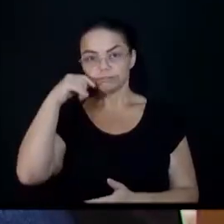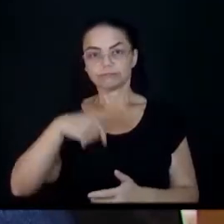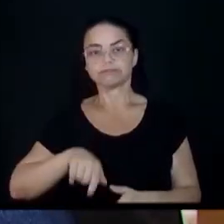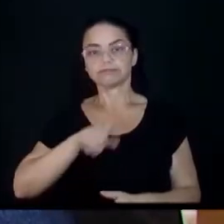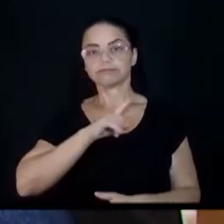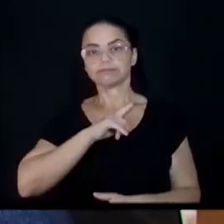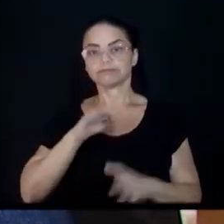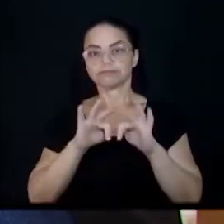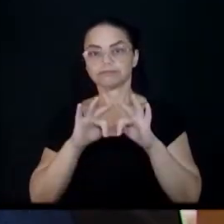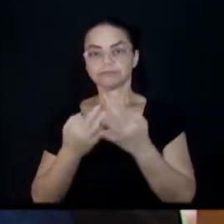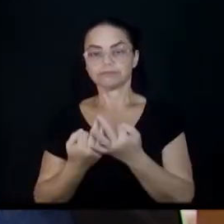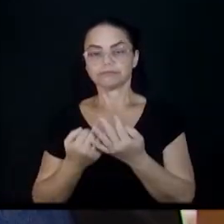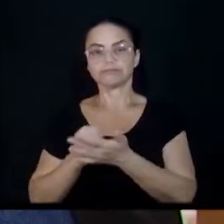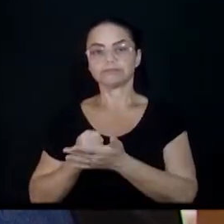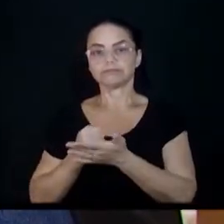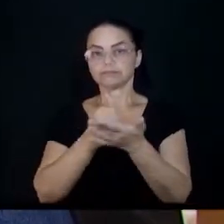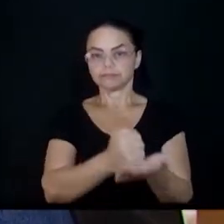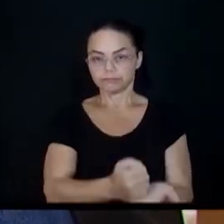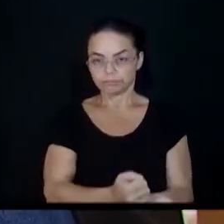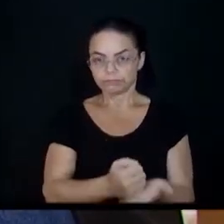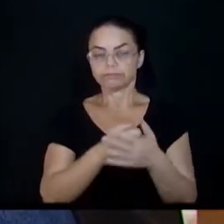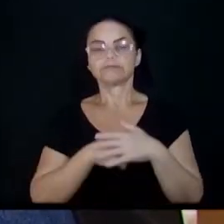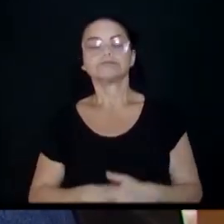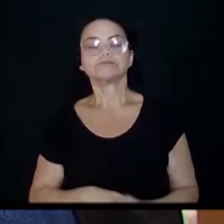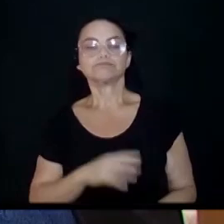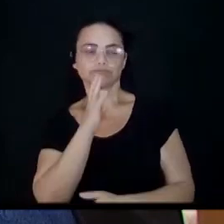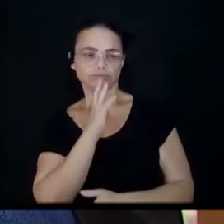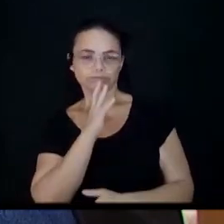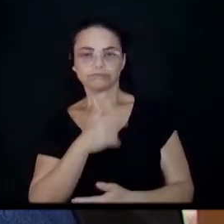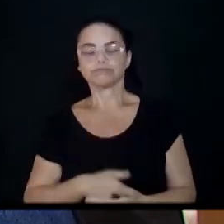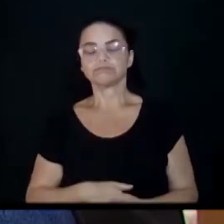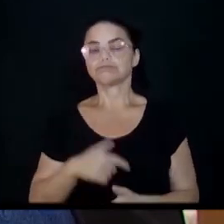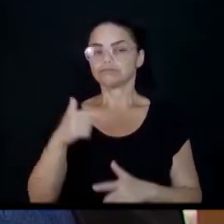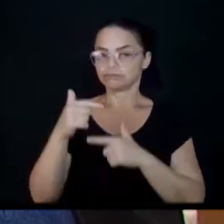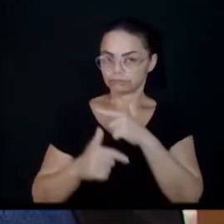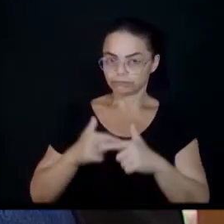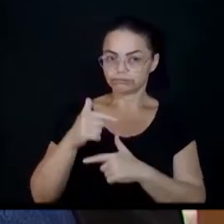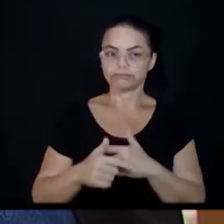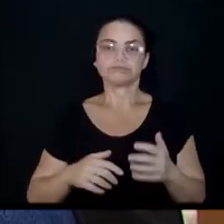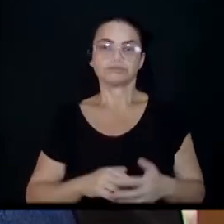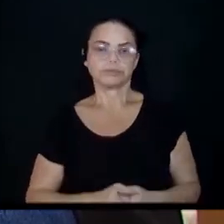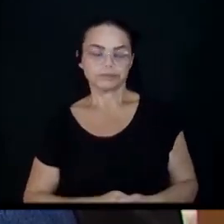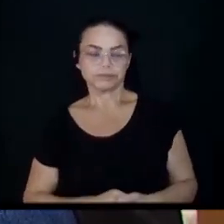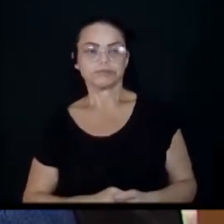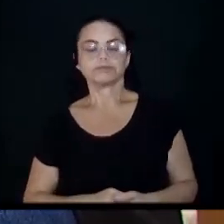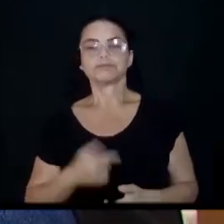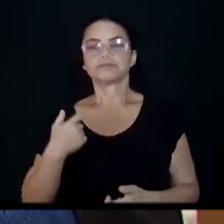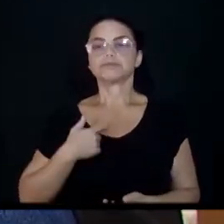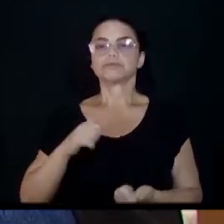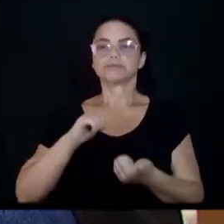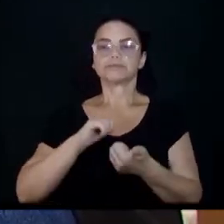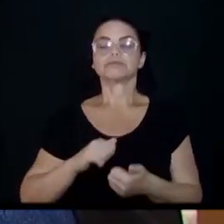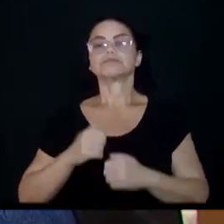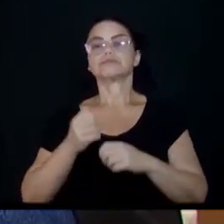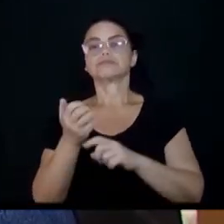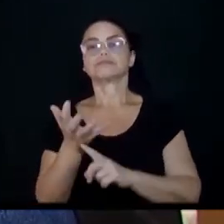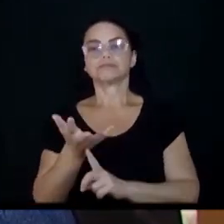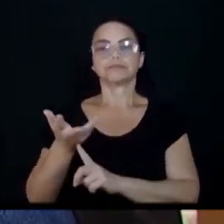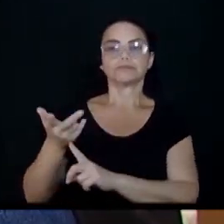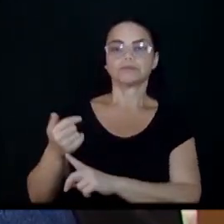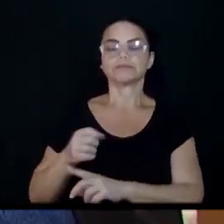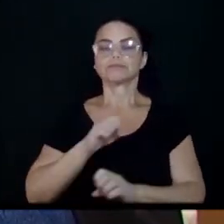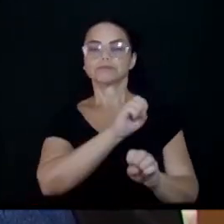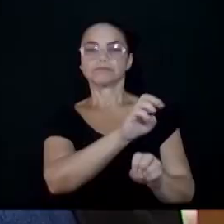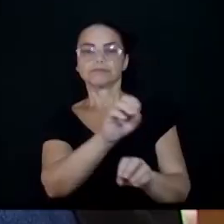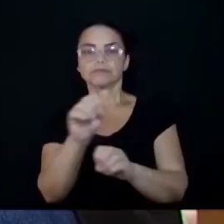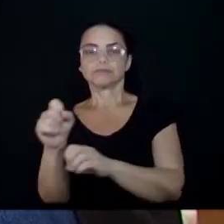na FEPAS. Então eu conhecia aqui o trabalho, especialmente com arte e educação. Anos mais tarde, a minha mãe